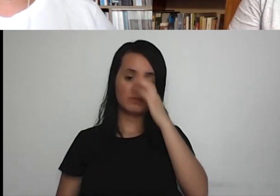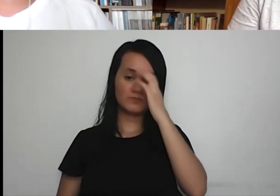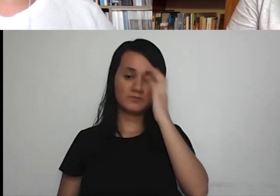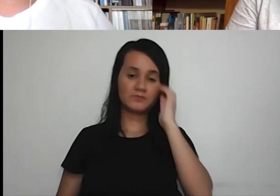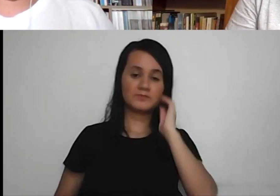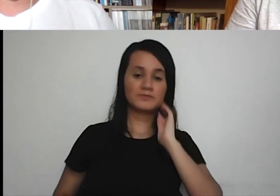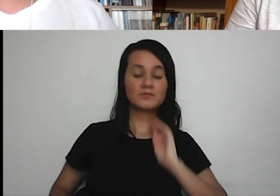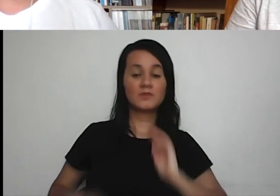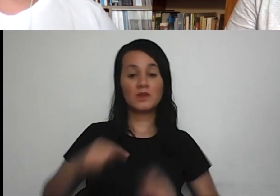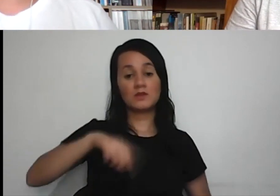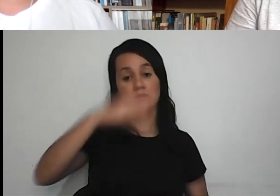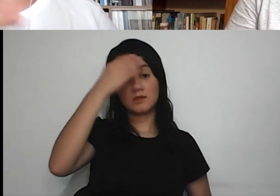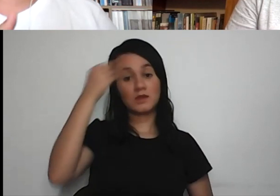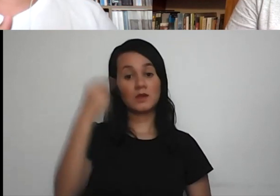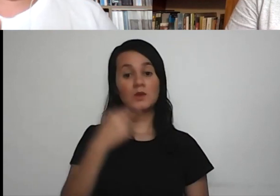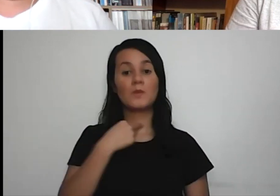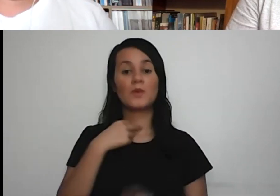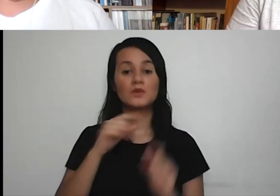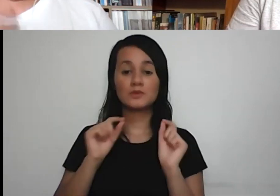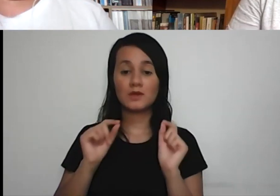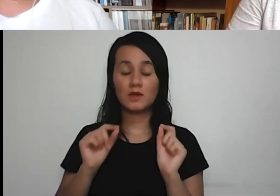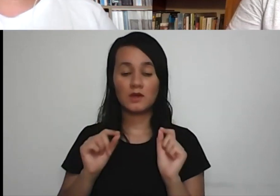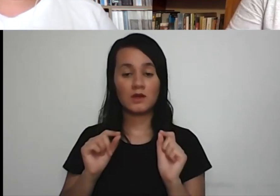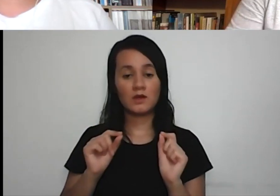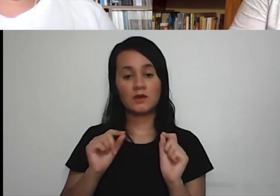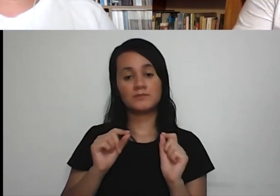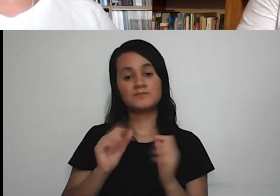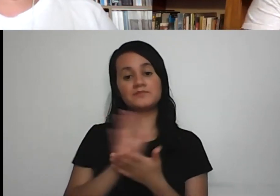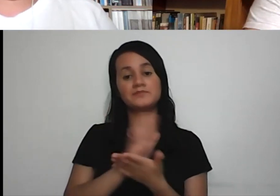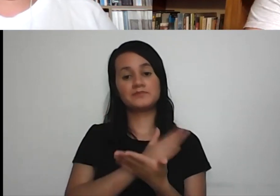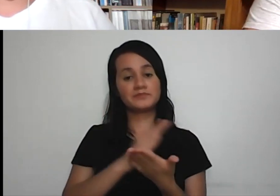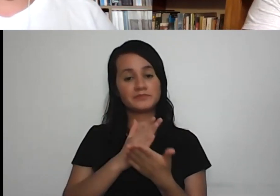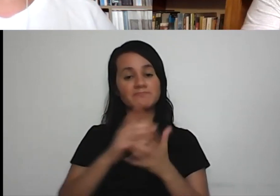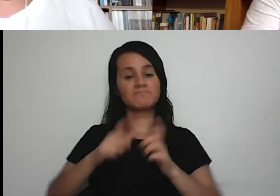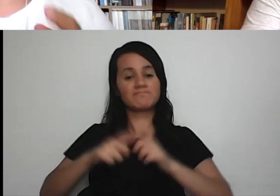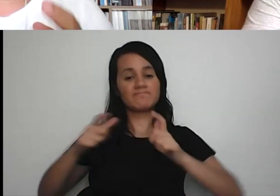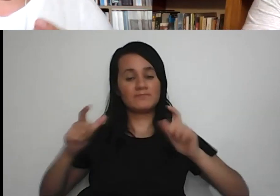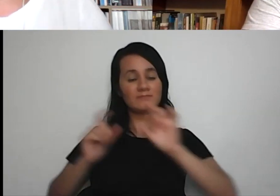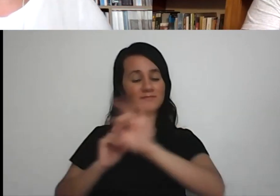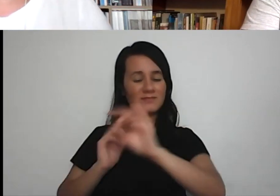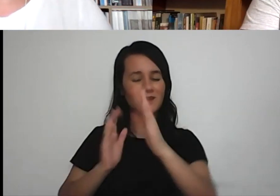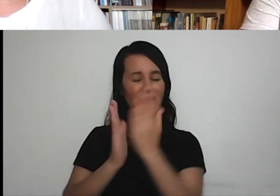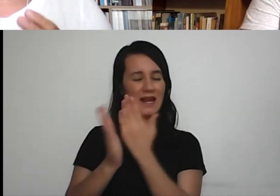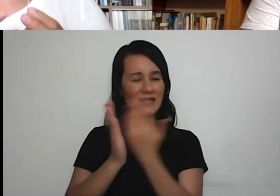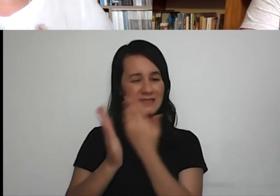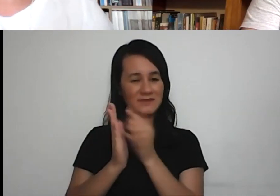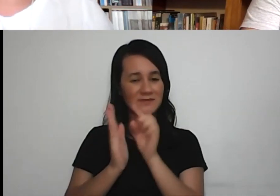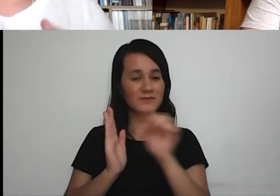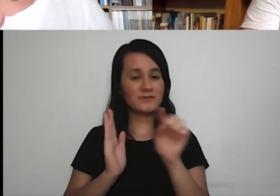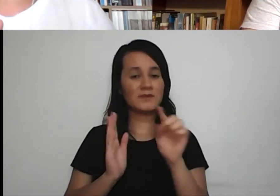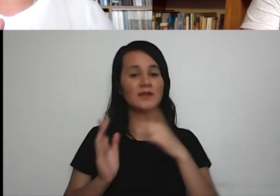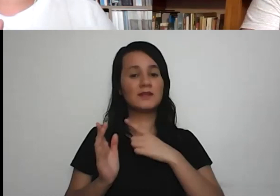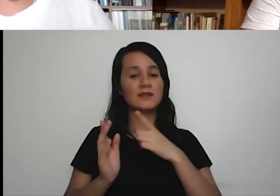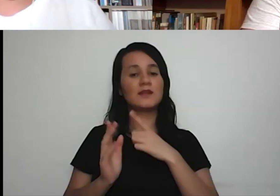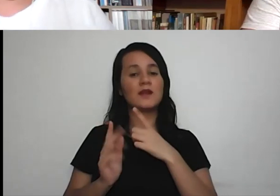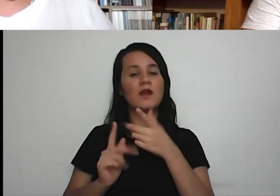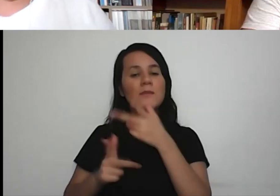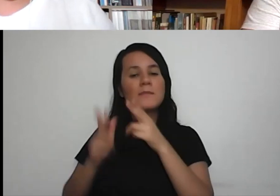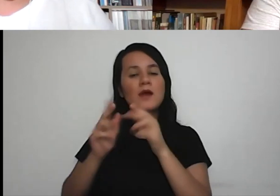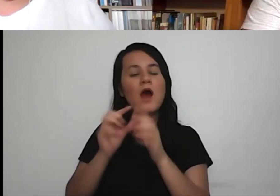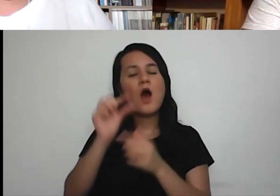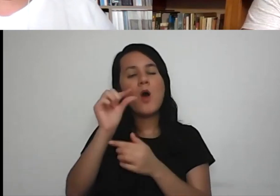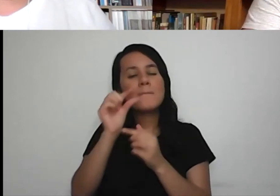a gente não pode esquecer, boa parte, né, ou a maior parte desses livros, eles são editados em tiragens muito